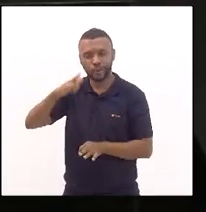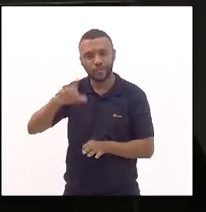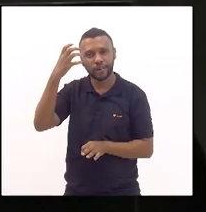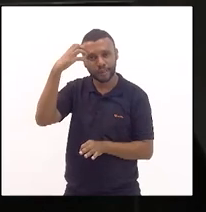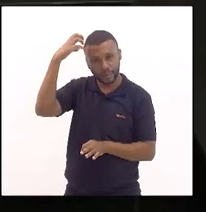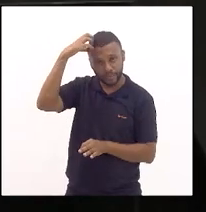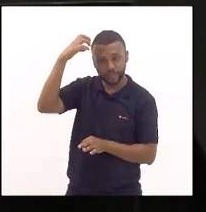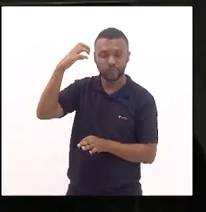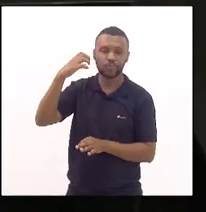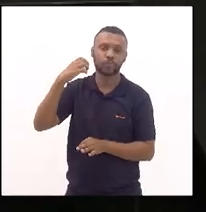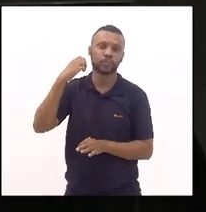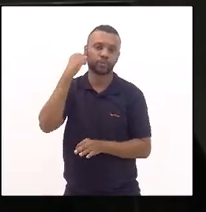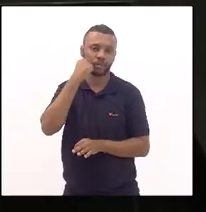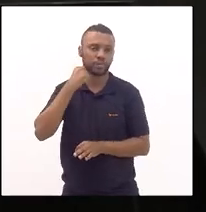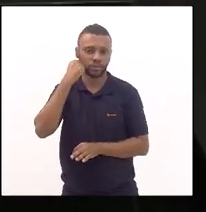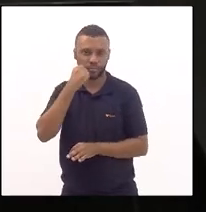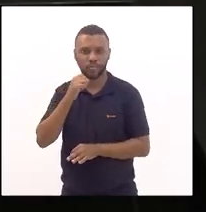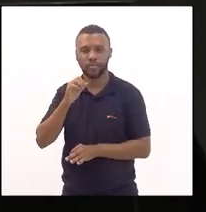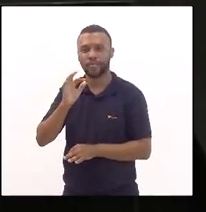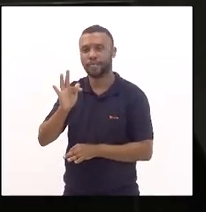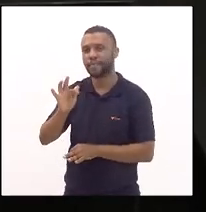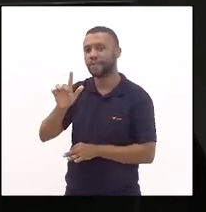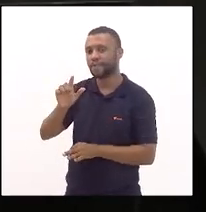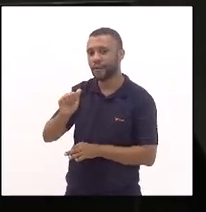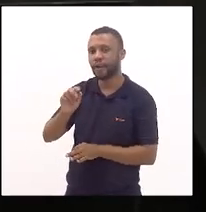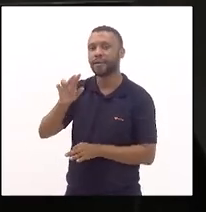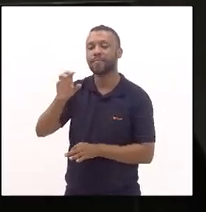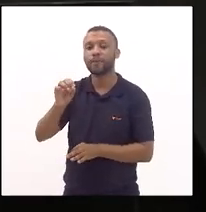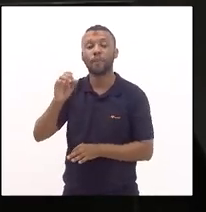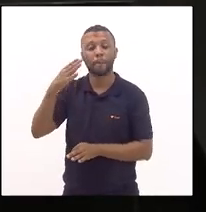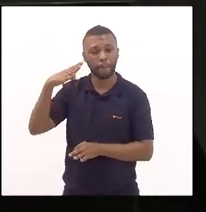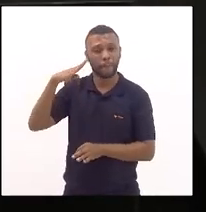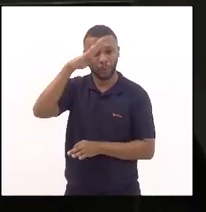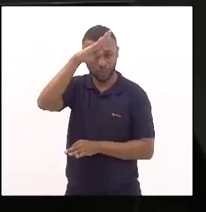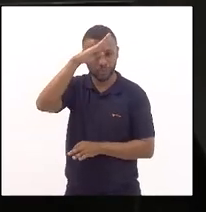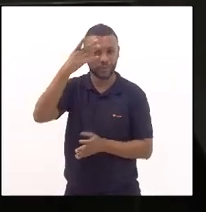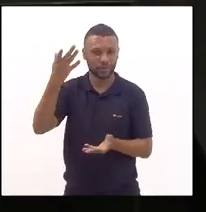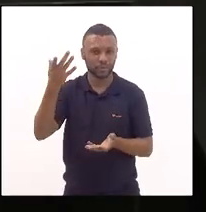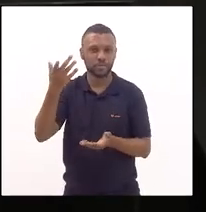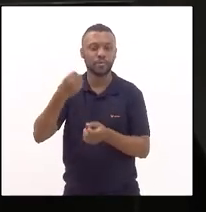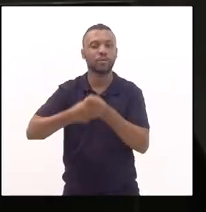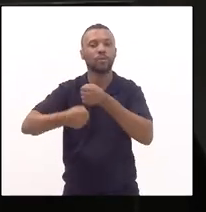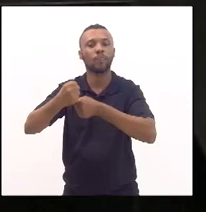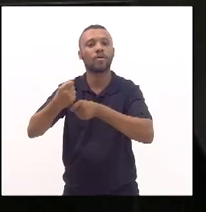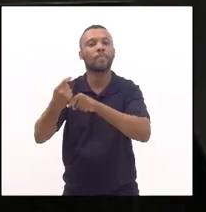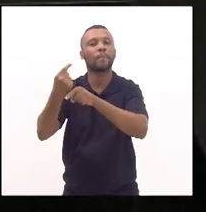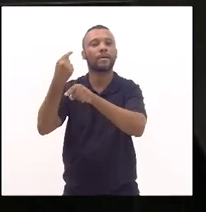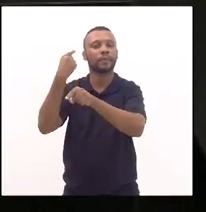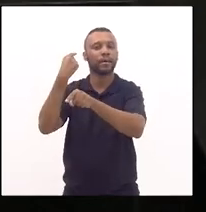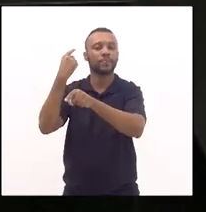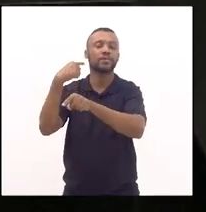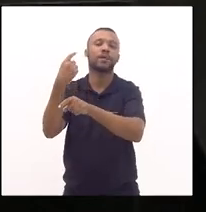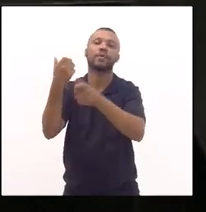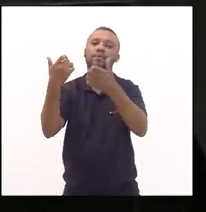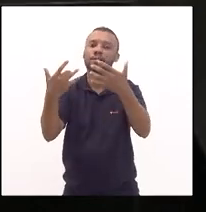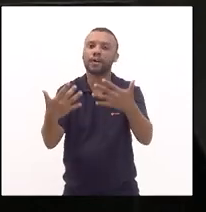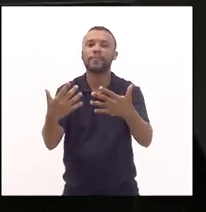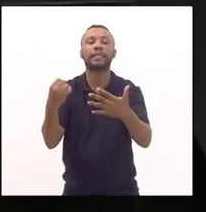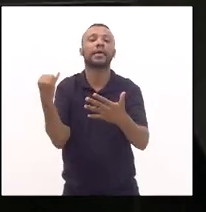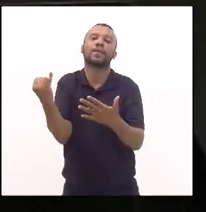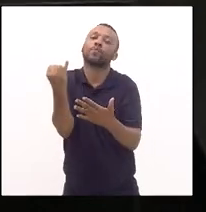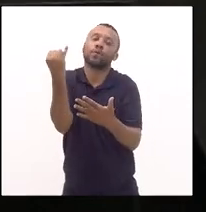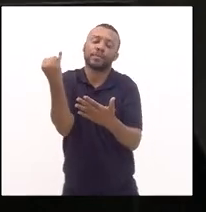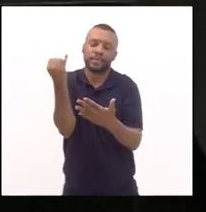do senador Flávio Bolsonaro. E o ano passado foi dito, não é, dessas importantes obras